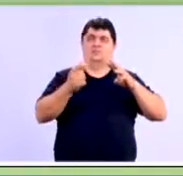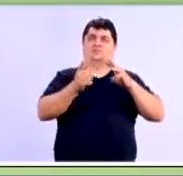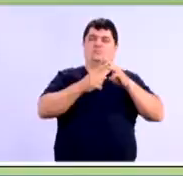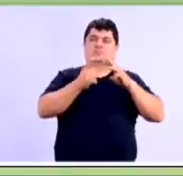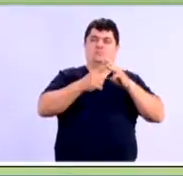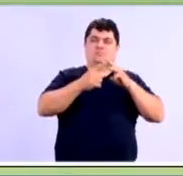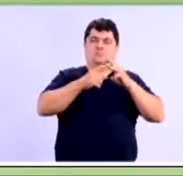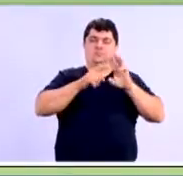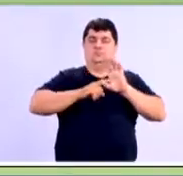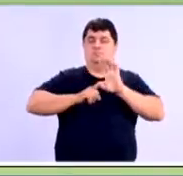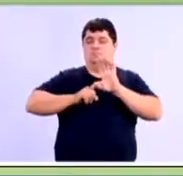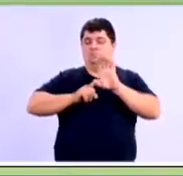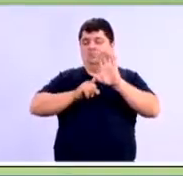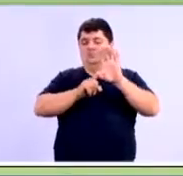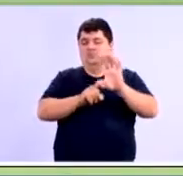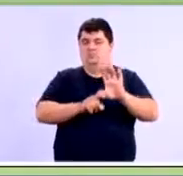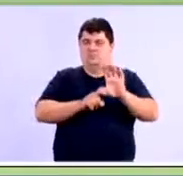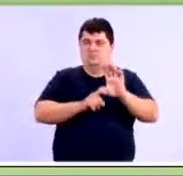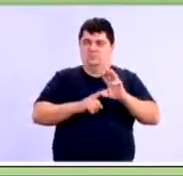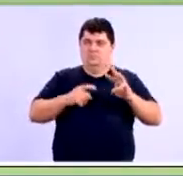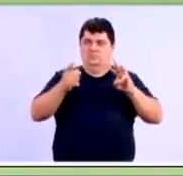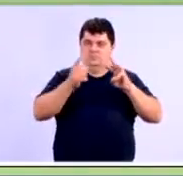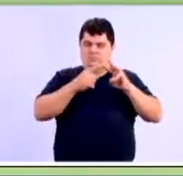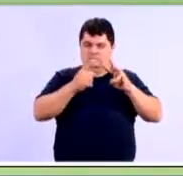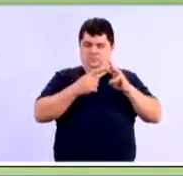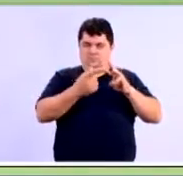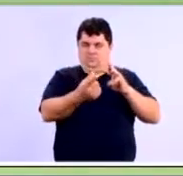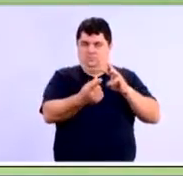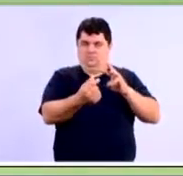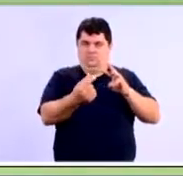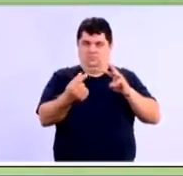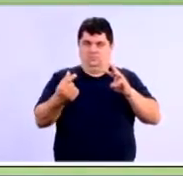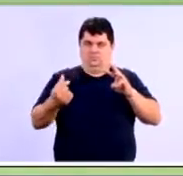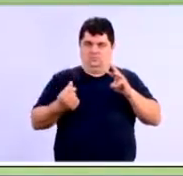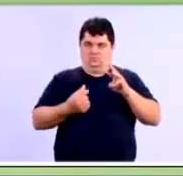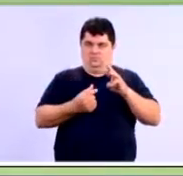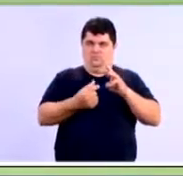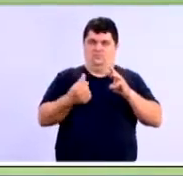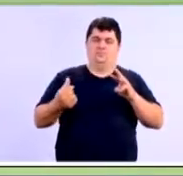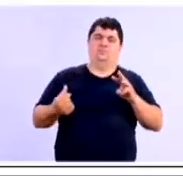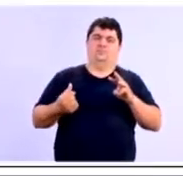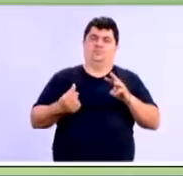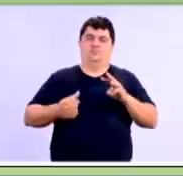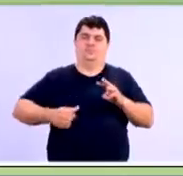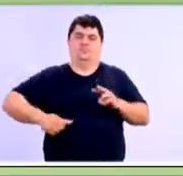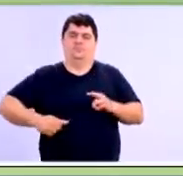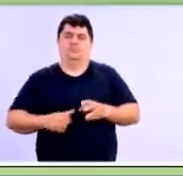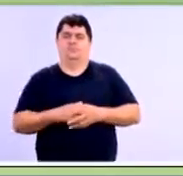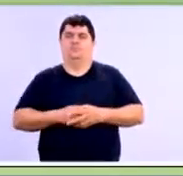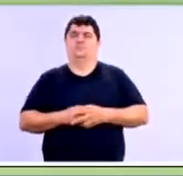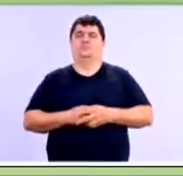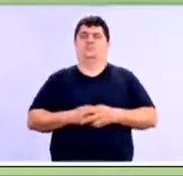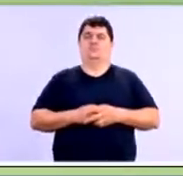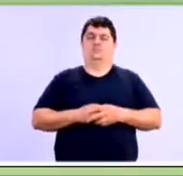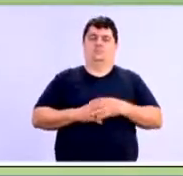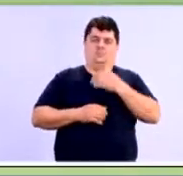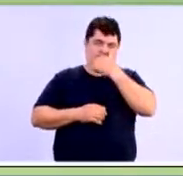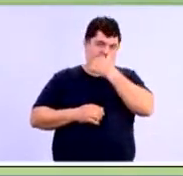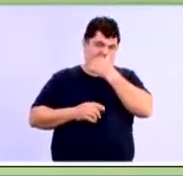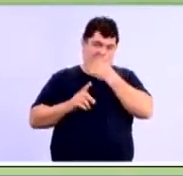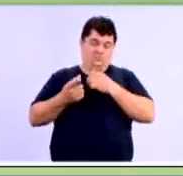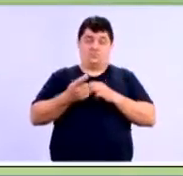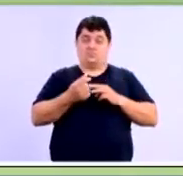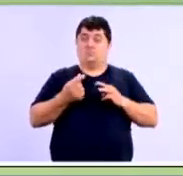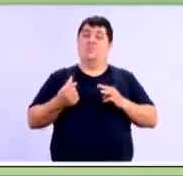liquidez, a gente já viu na aula passada endividamento e na aula de hoje a gente vai para a terceira perna do tripé, que é o